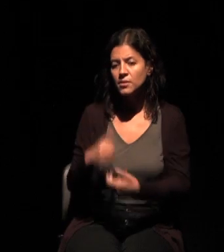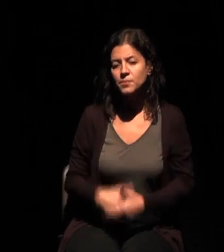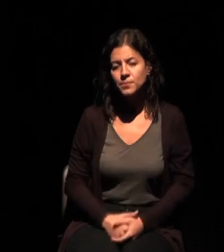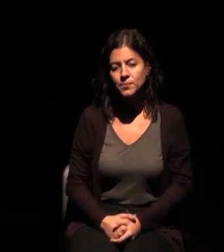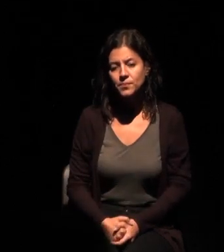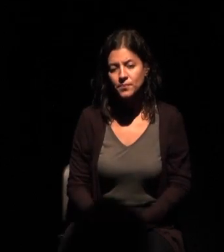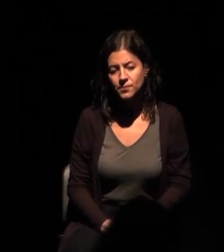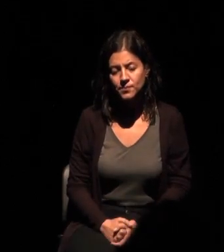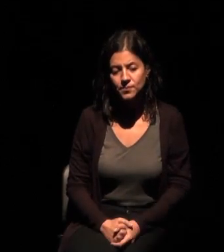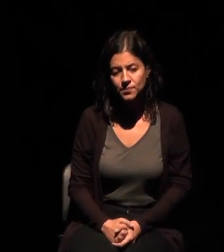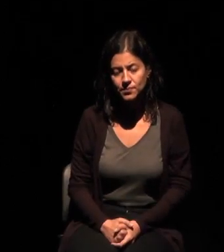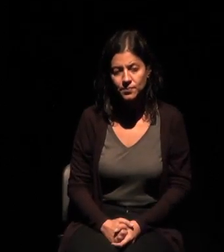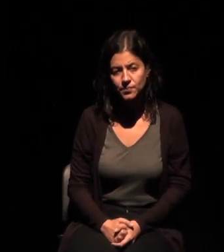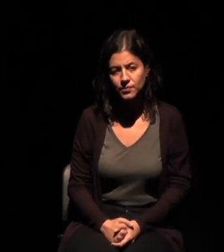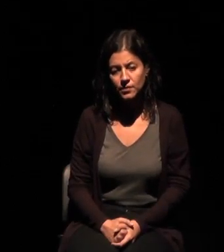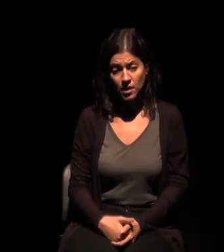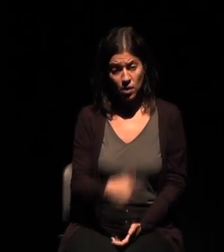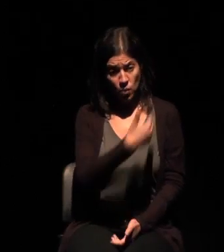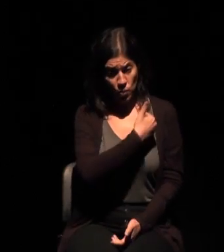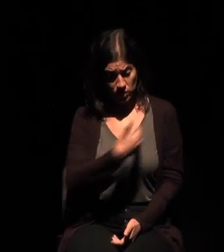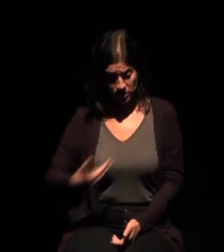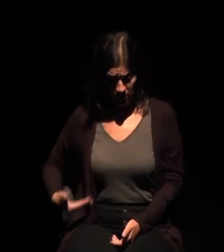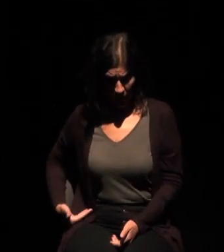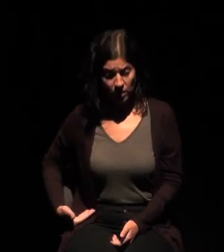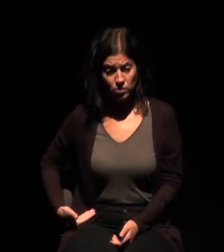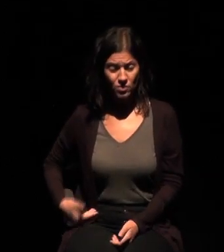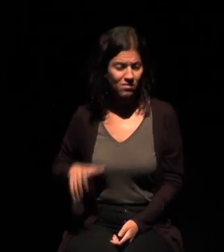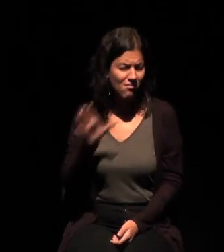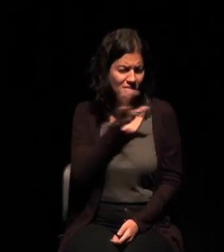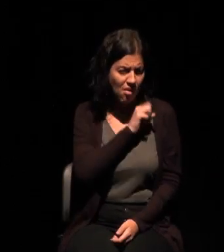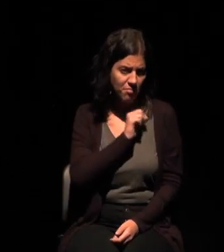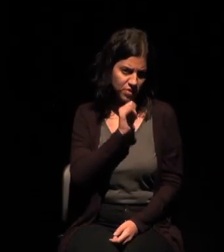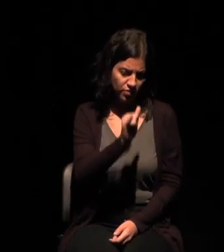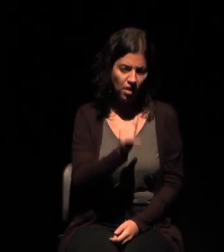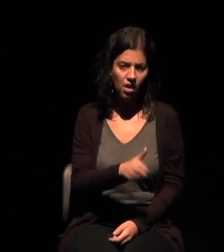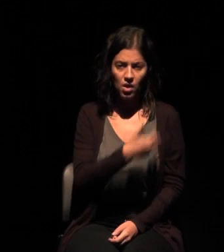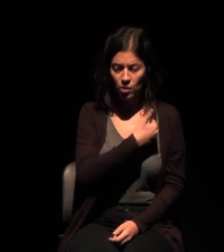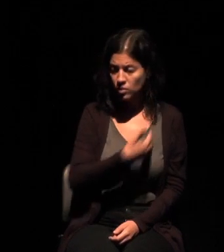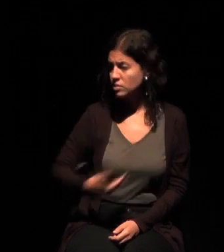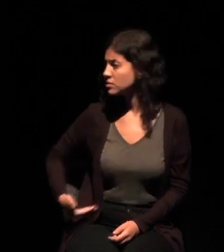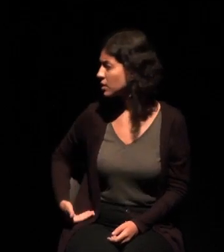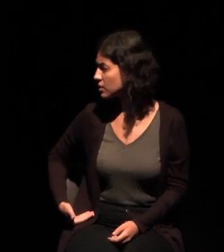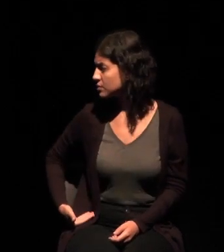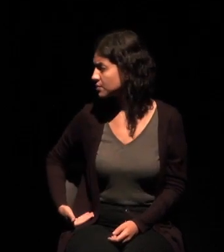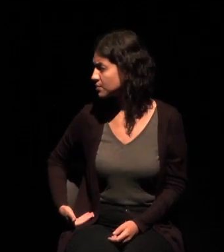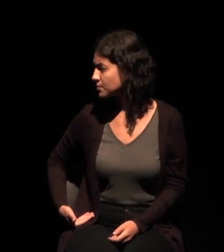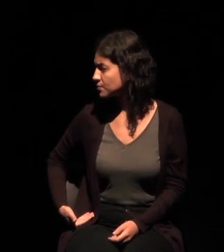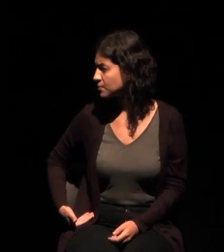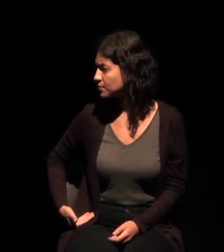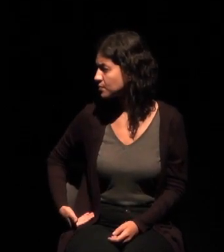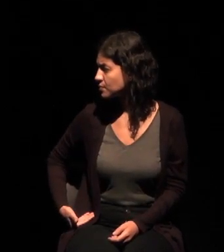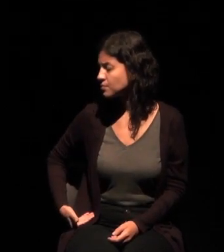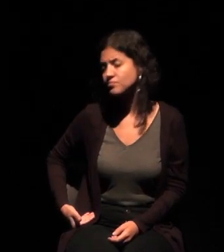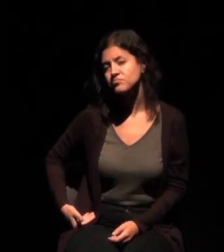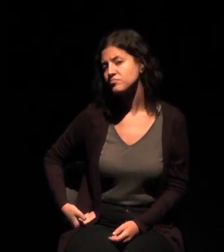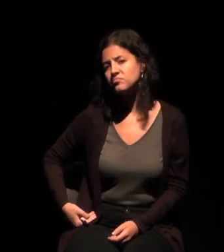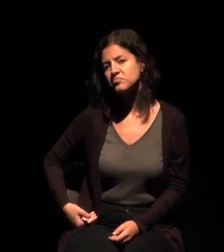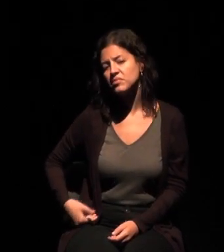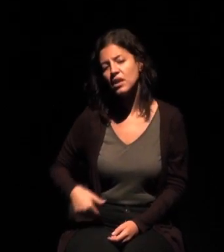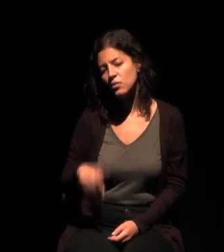o estado só queria dar uma palavra muito curtinha o estado eu não creio que o estado deva